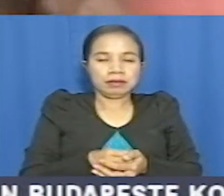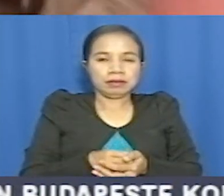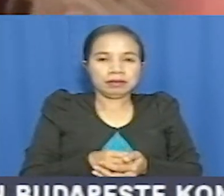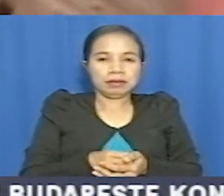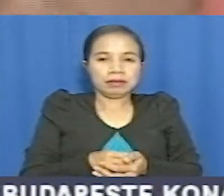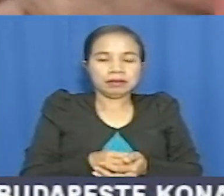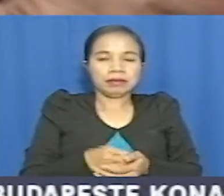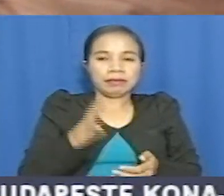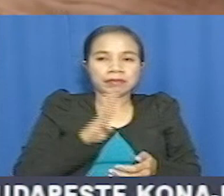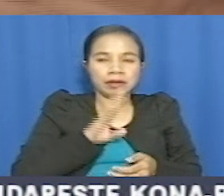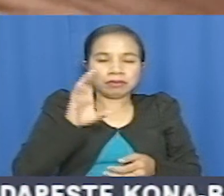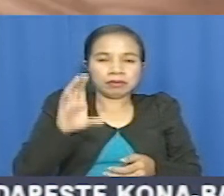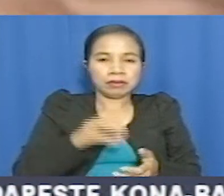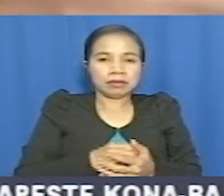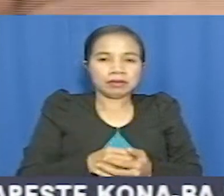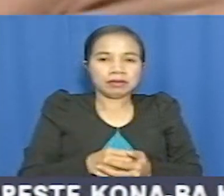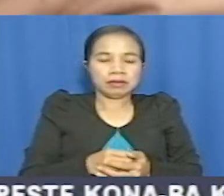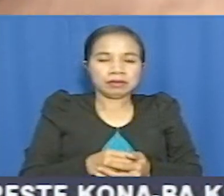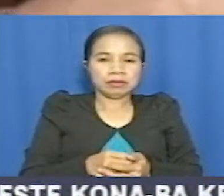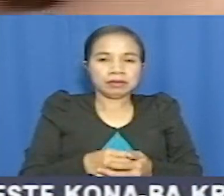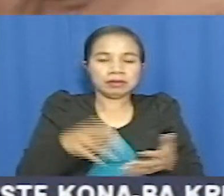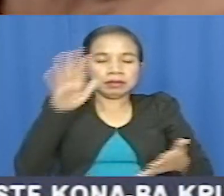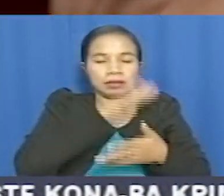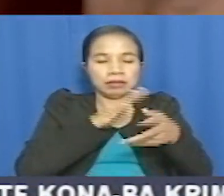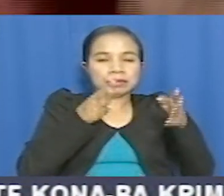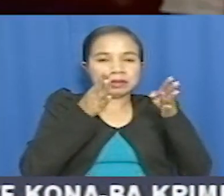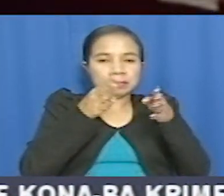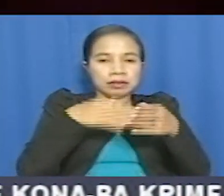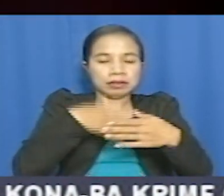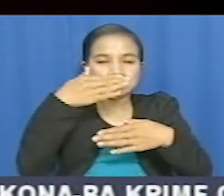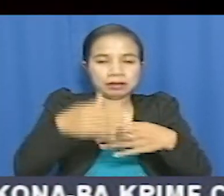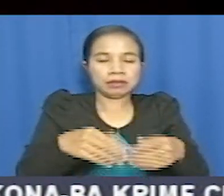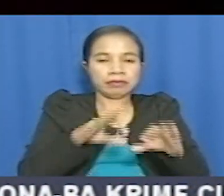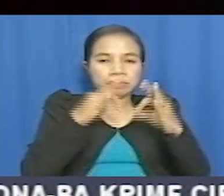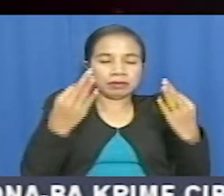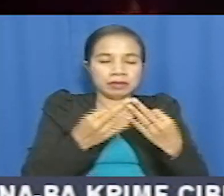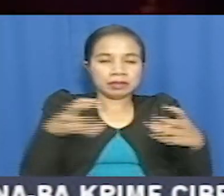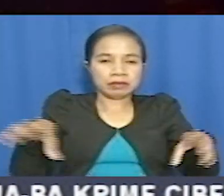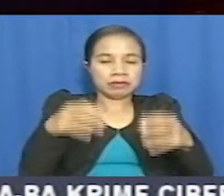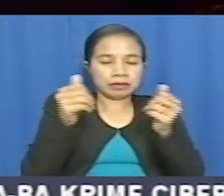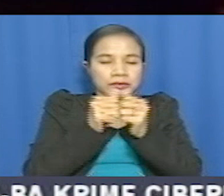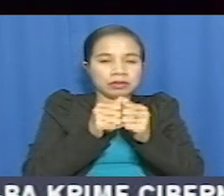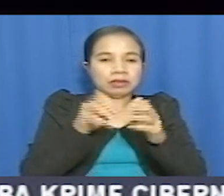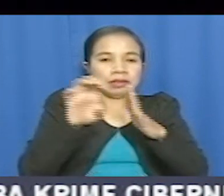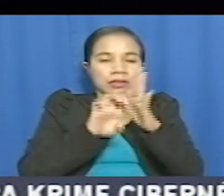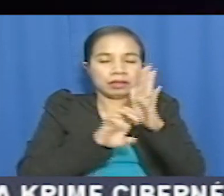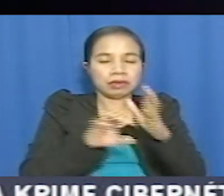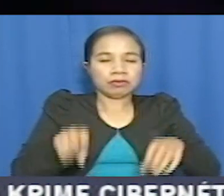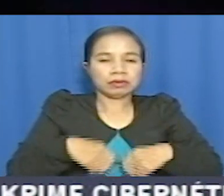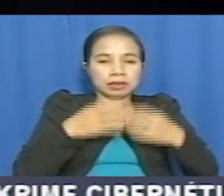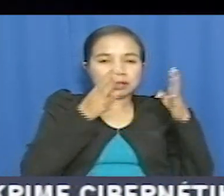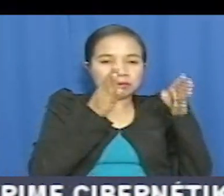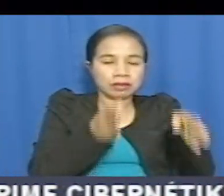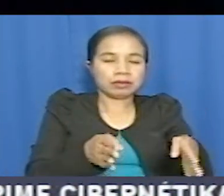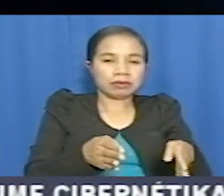Kelikai Baucau. Enquanto quando va sermonia tu irmai, parte família se coordena hamutu co estado, oinsa a tu halot